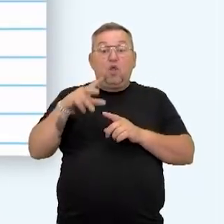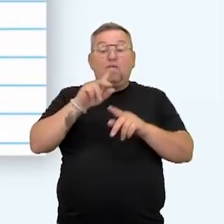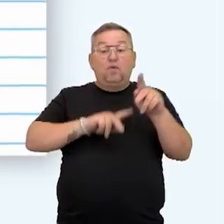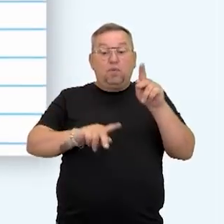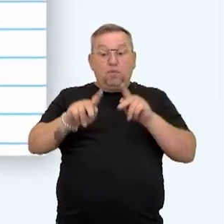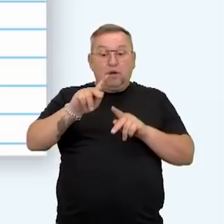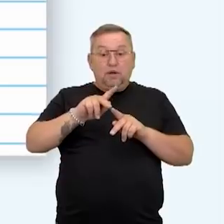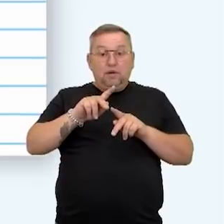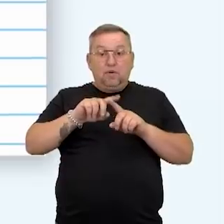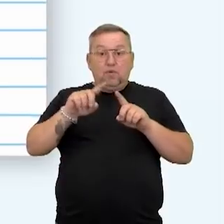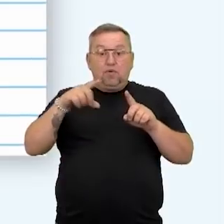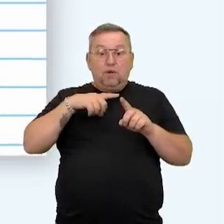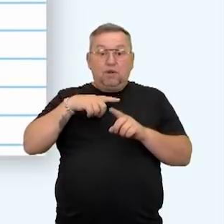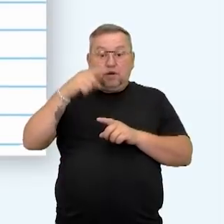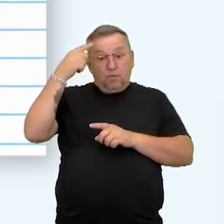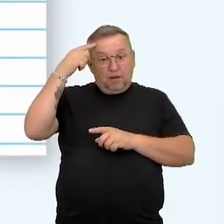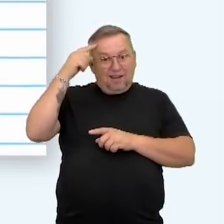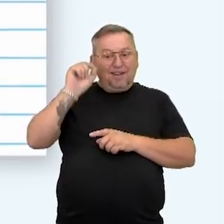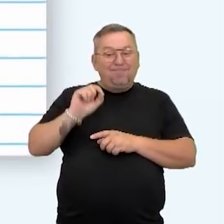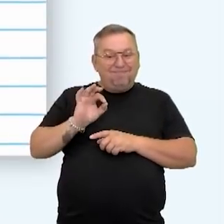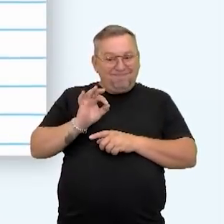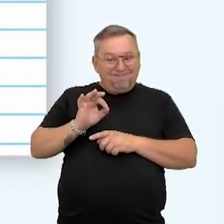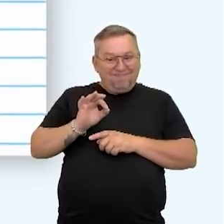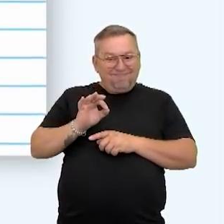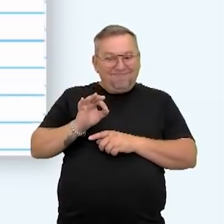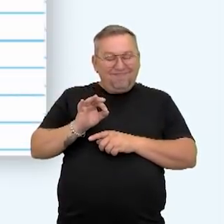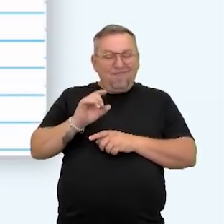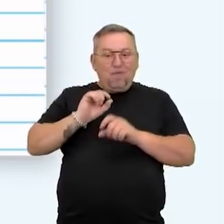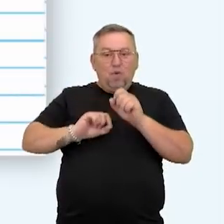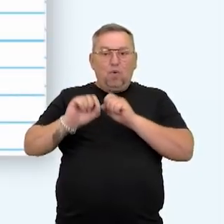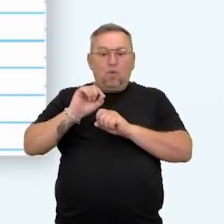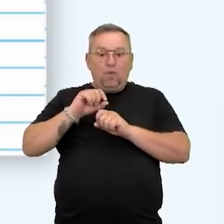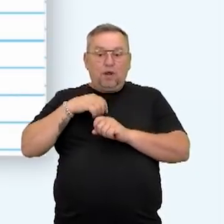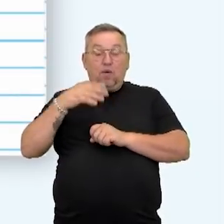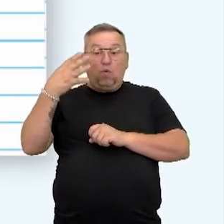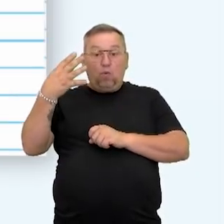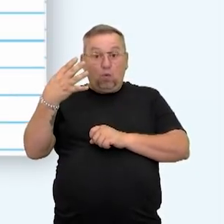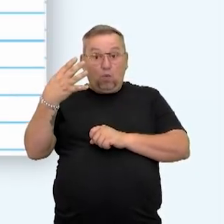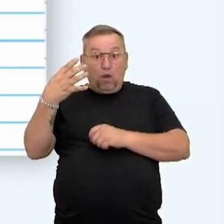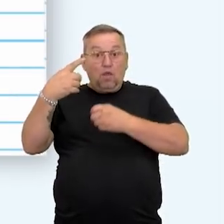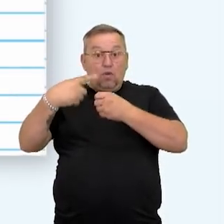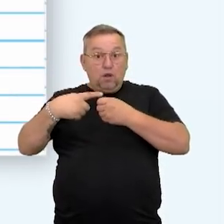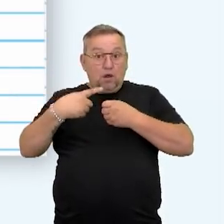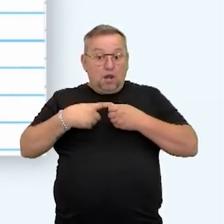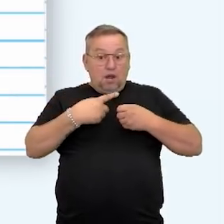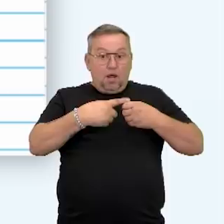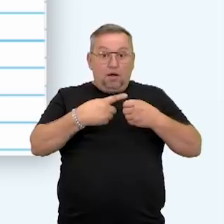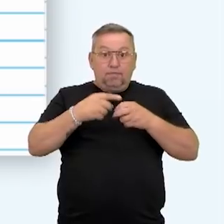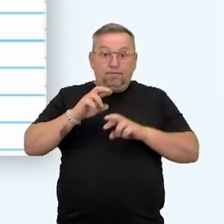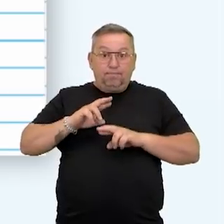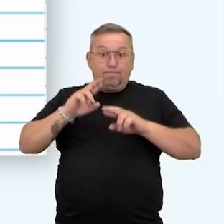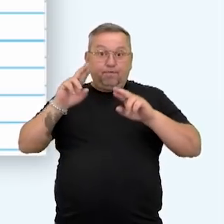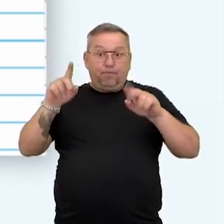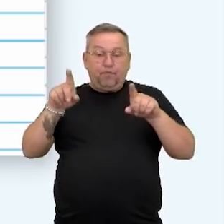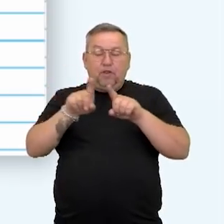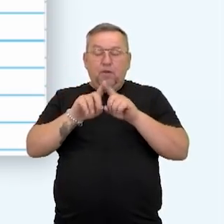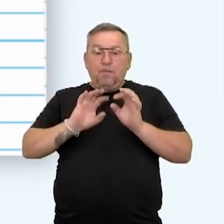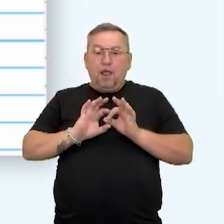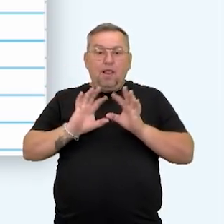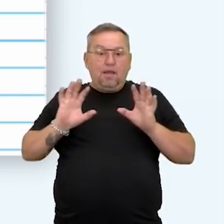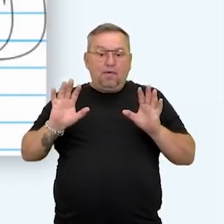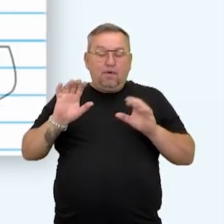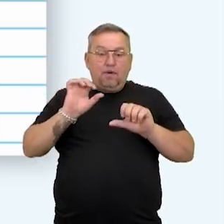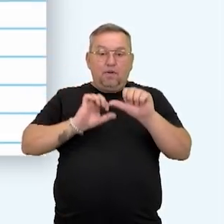população. Já deu para se ter uma ideia, não é? O que inicialmente eram 4 cidades distintas e de certa forma autônomas,